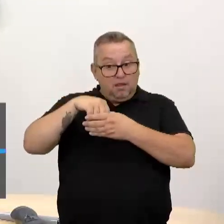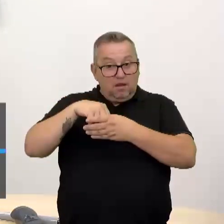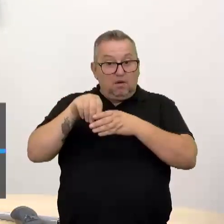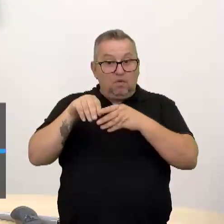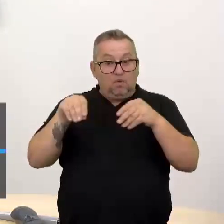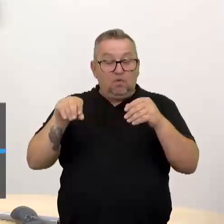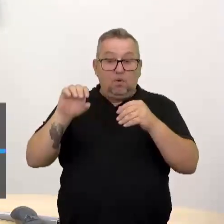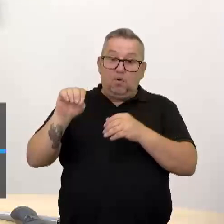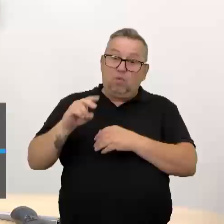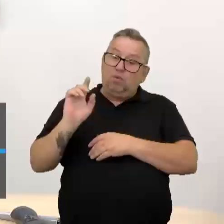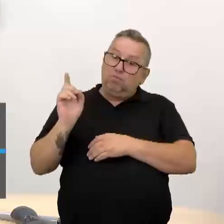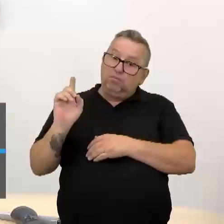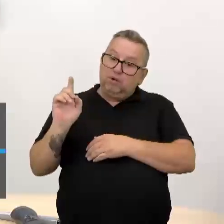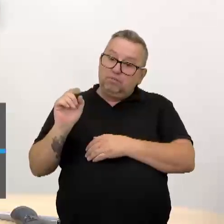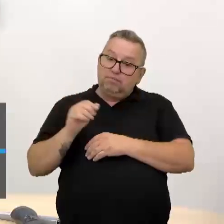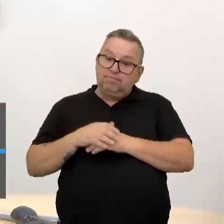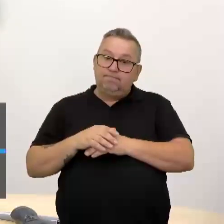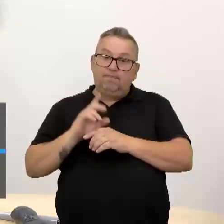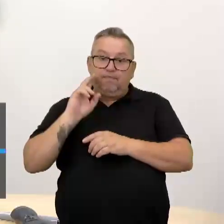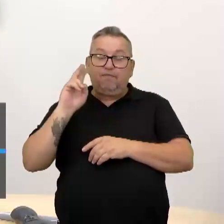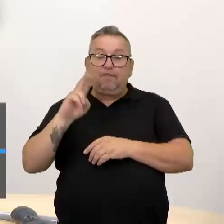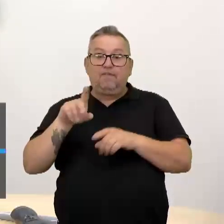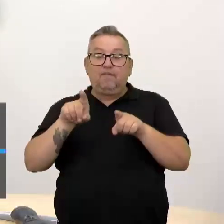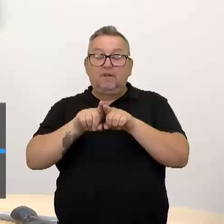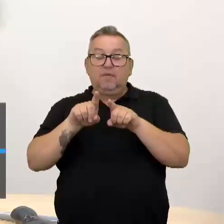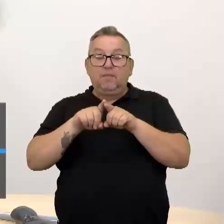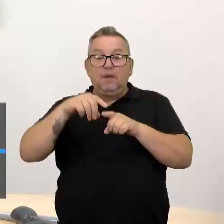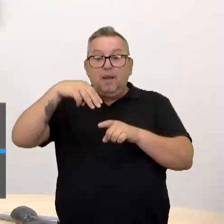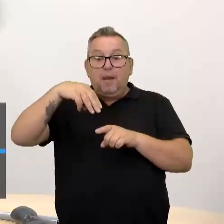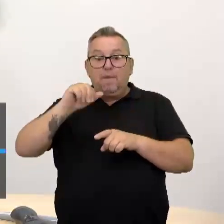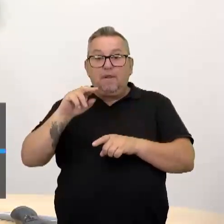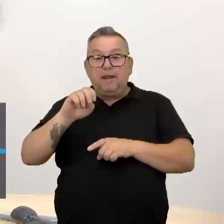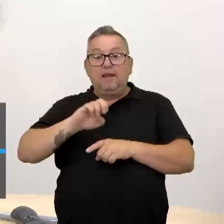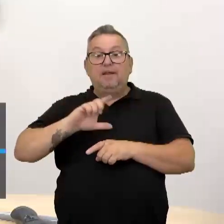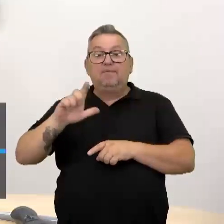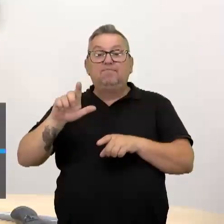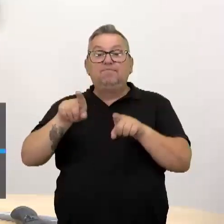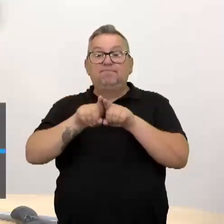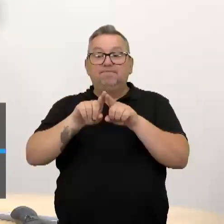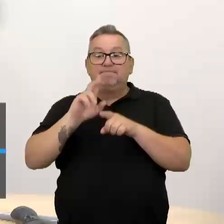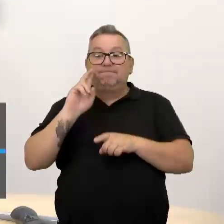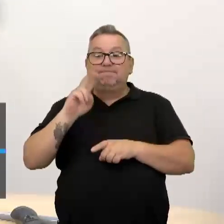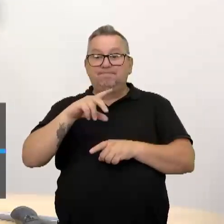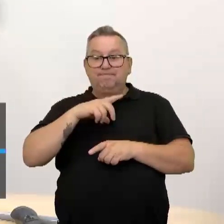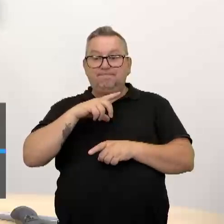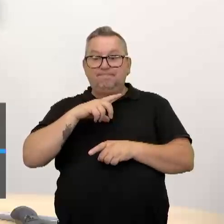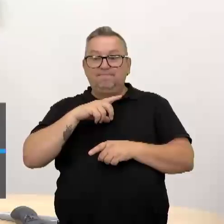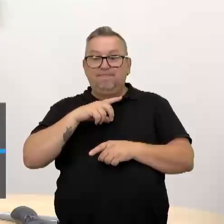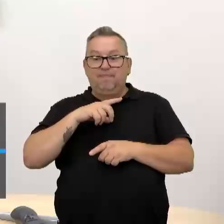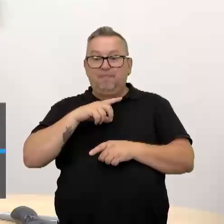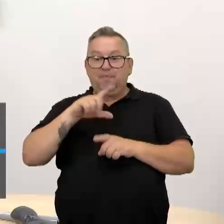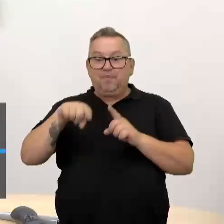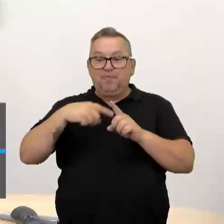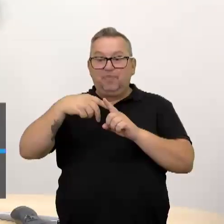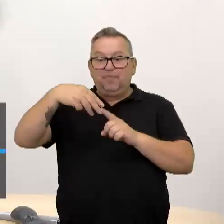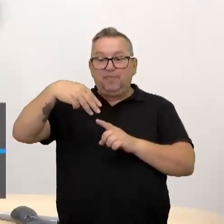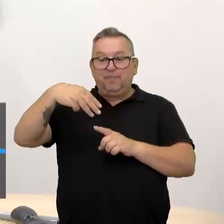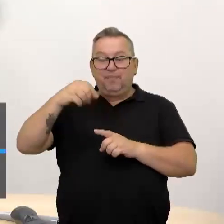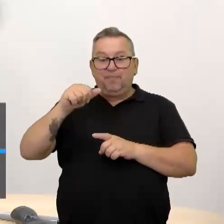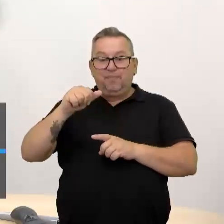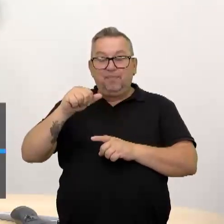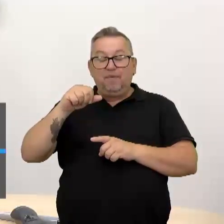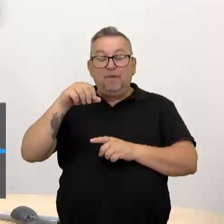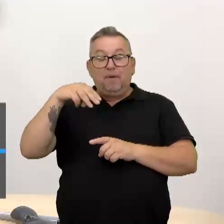ou não, né, a quantidade de recursos minerais, porque alguns solos aqui propriamente têm mais minério do que